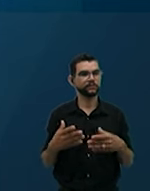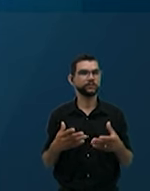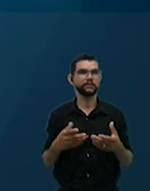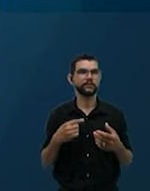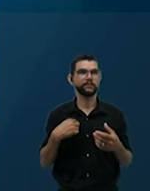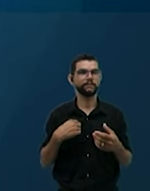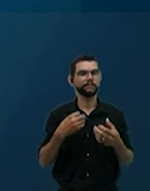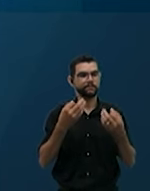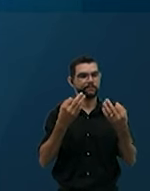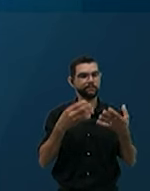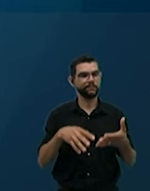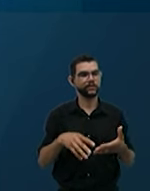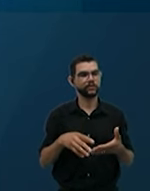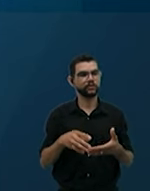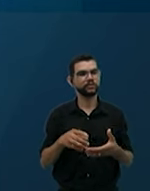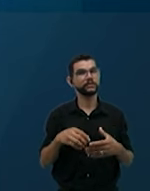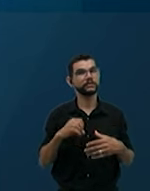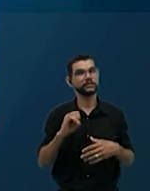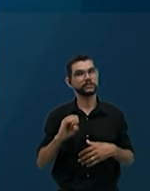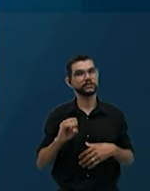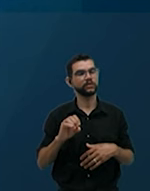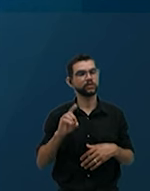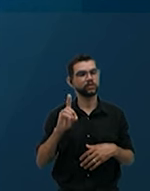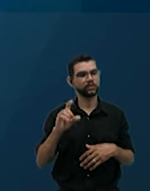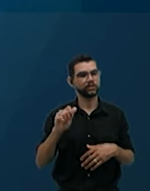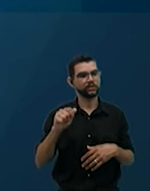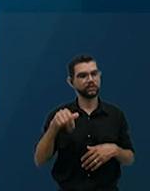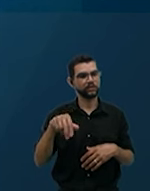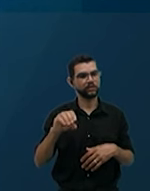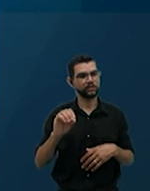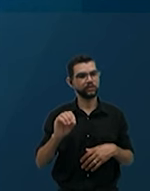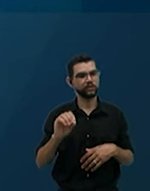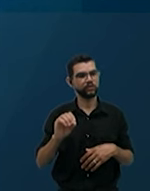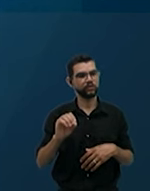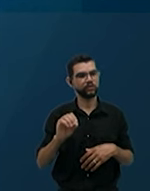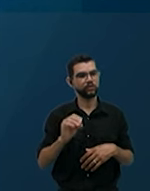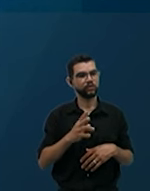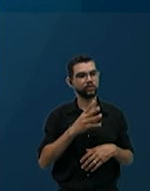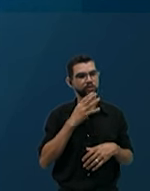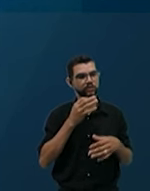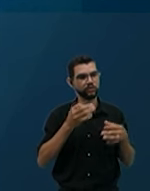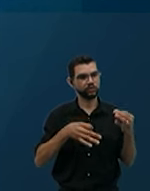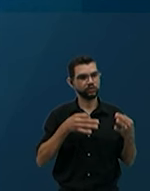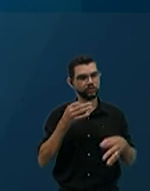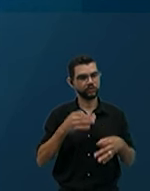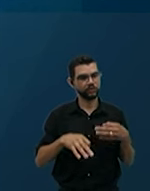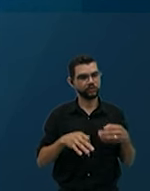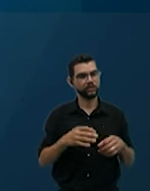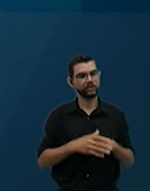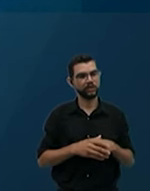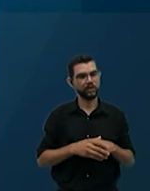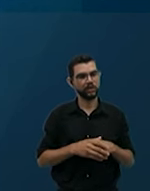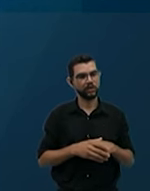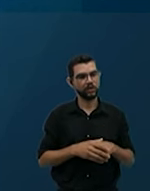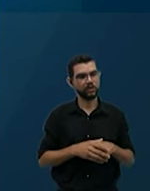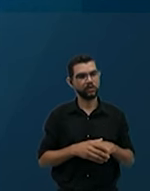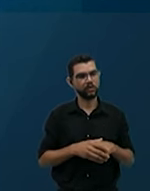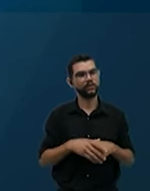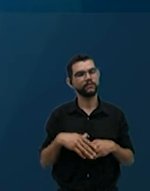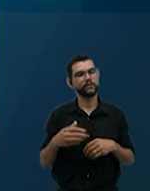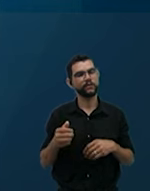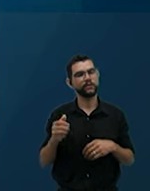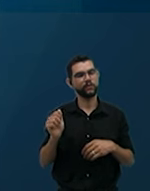moral reconhecido em sentença judicial e resultante da prática de um ato ilícito, o agente está constituído em